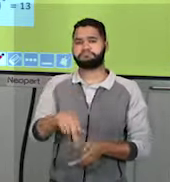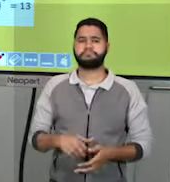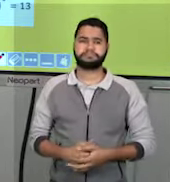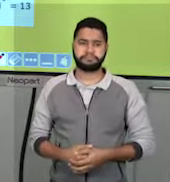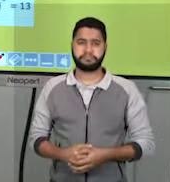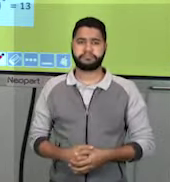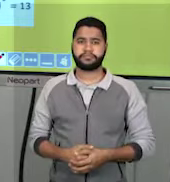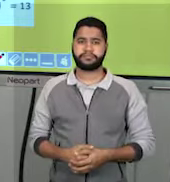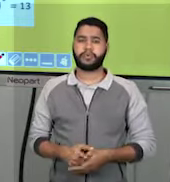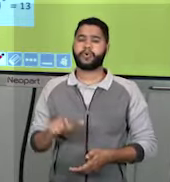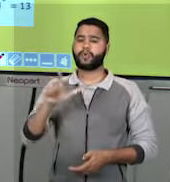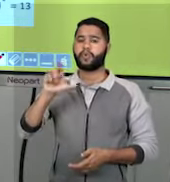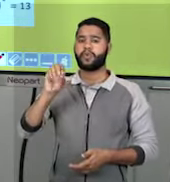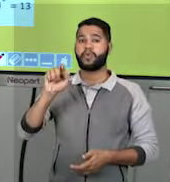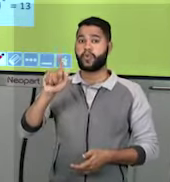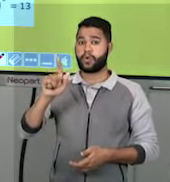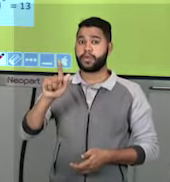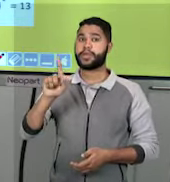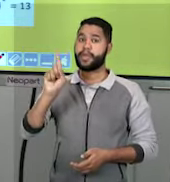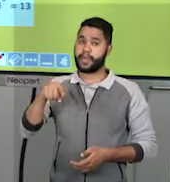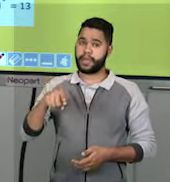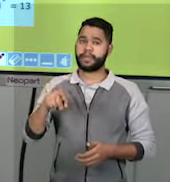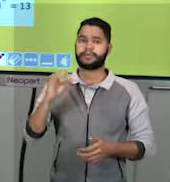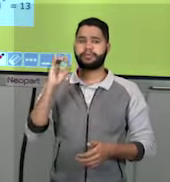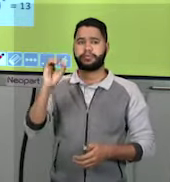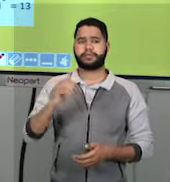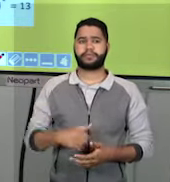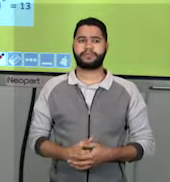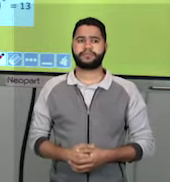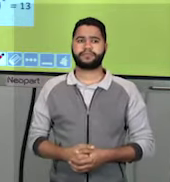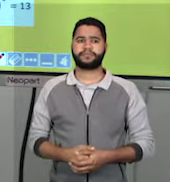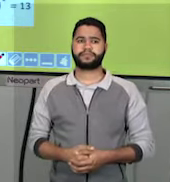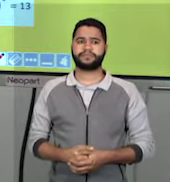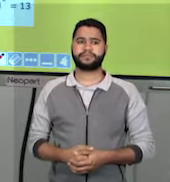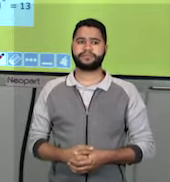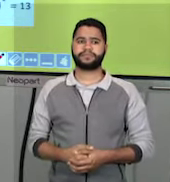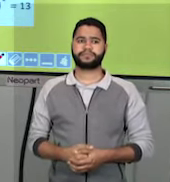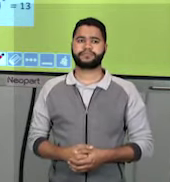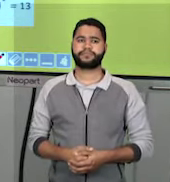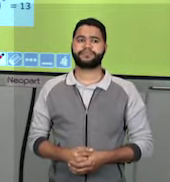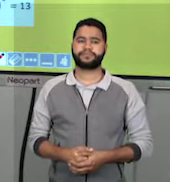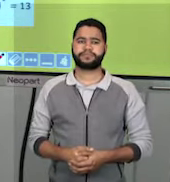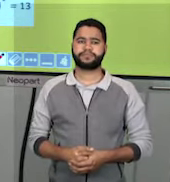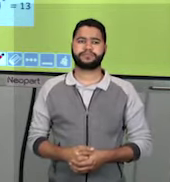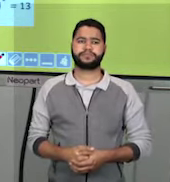Meu logaritmo é 0. Lembrando que aqui é 27, tá?